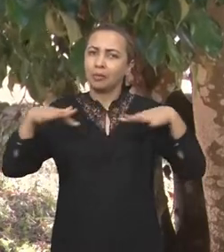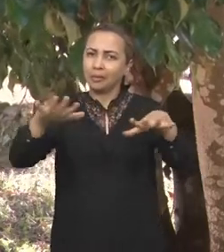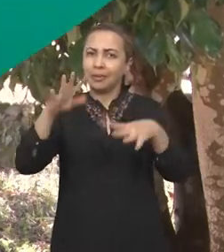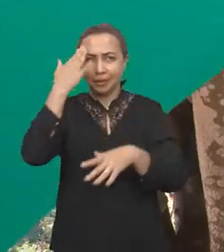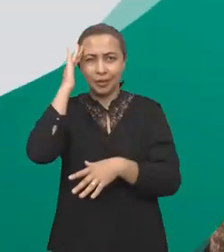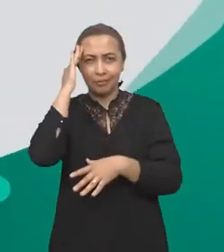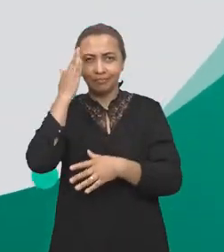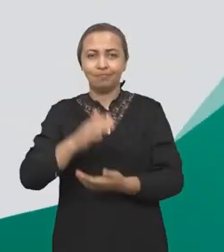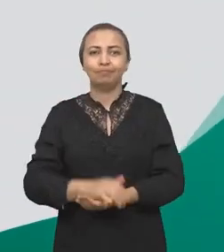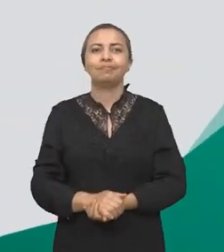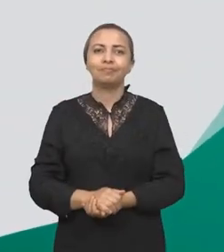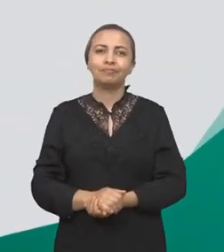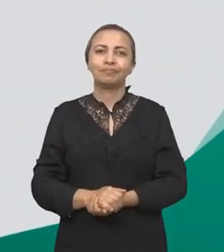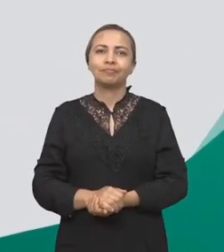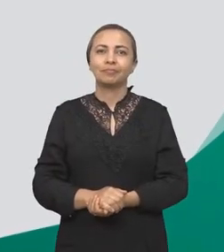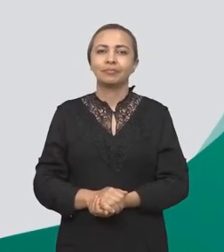entender?